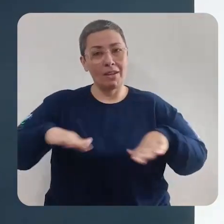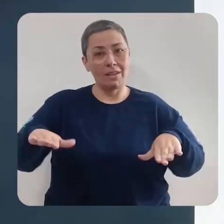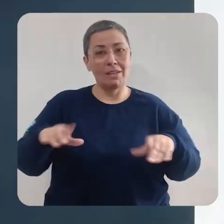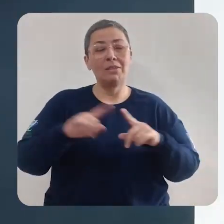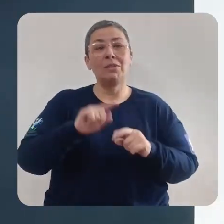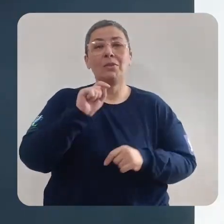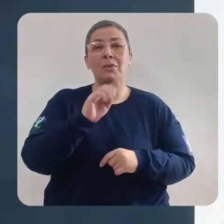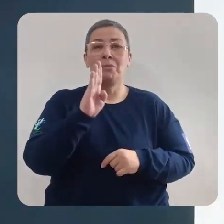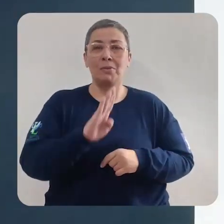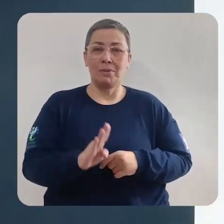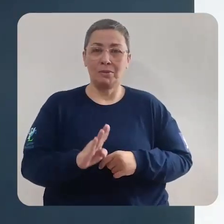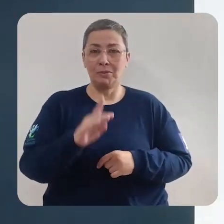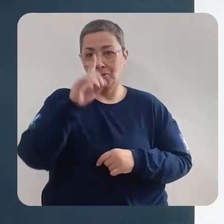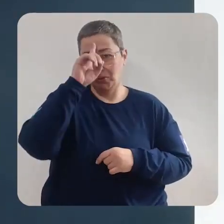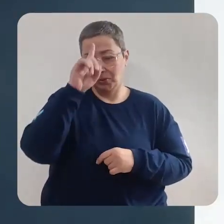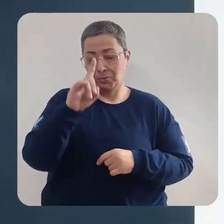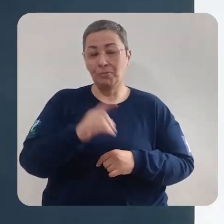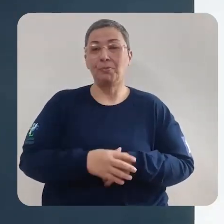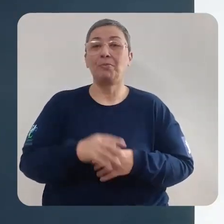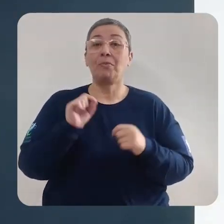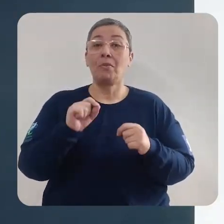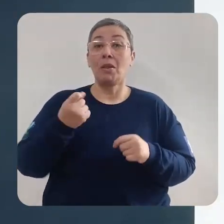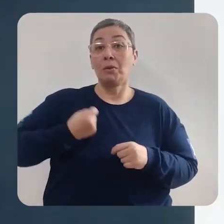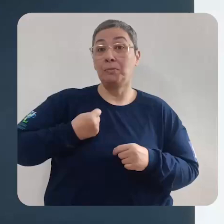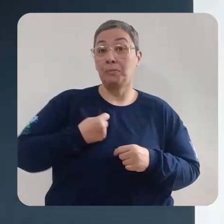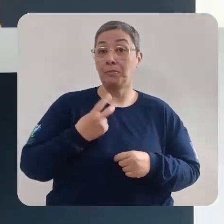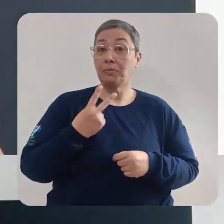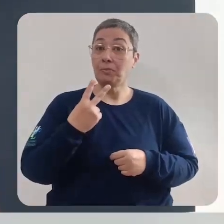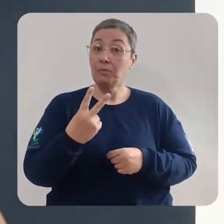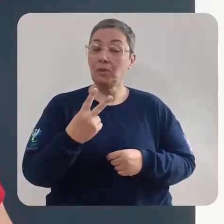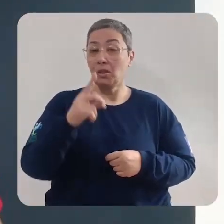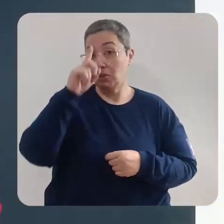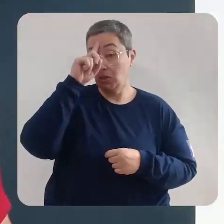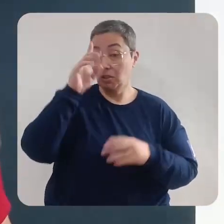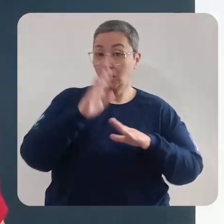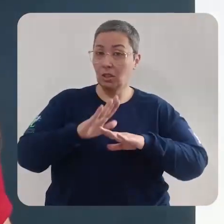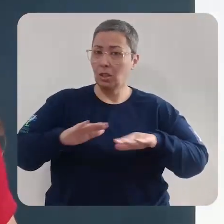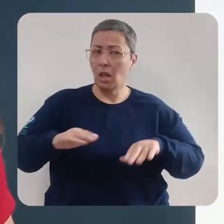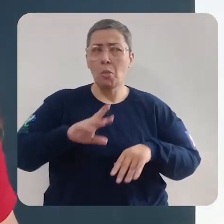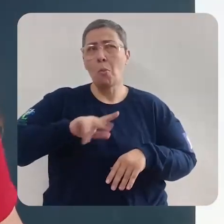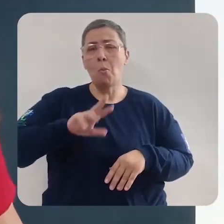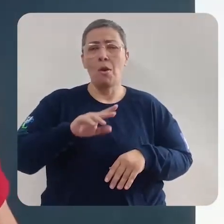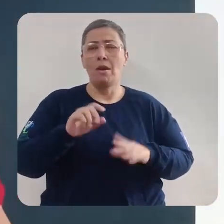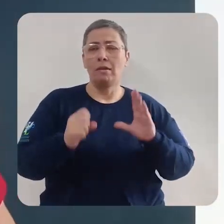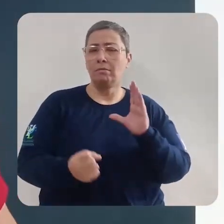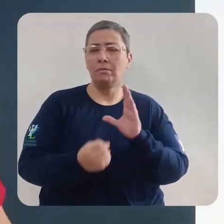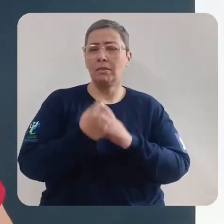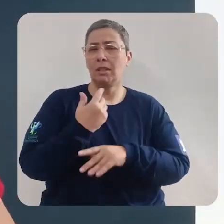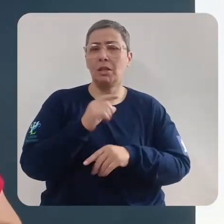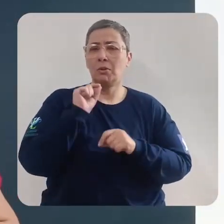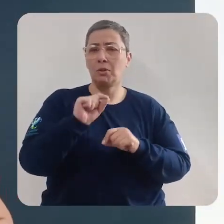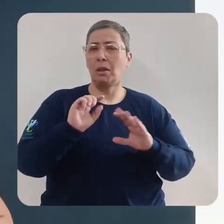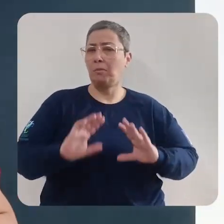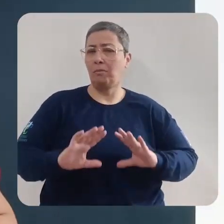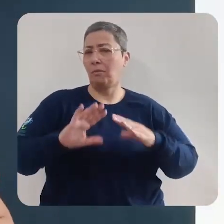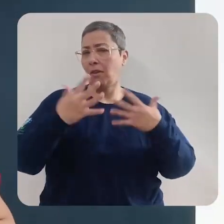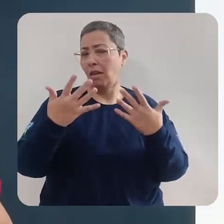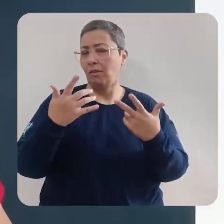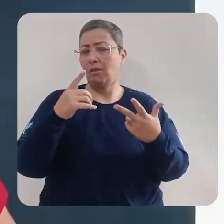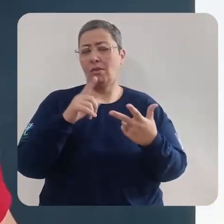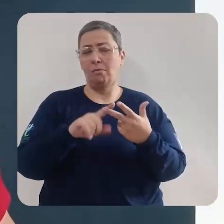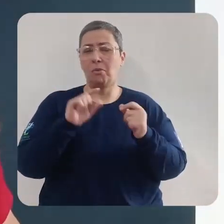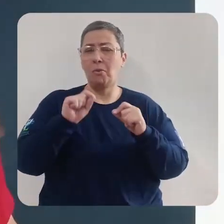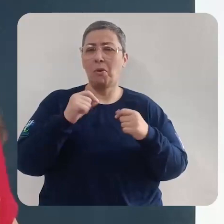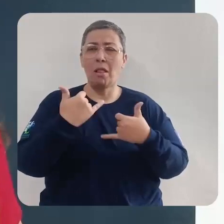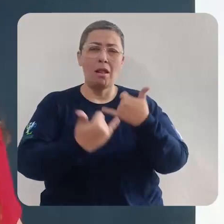1924 a gente comemora aqui no nosso país o Dia das Crianças. Number 2. O Dia das Crianças ele não foi